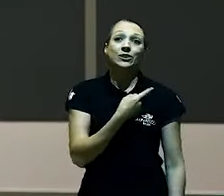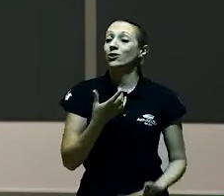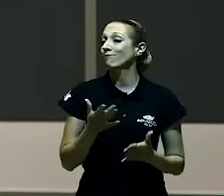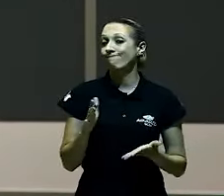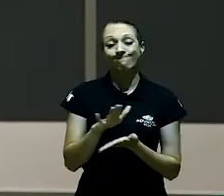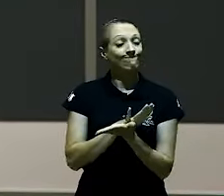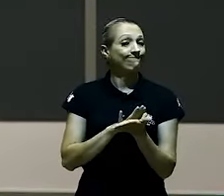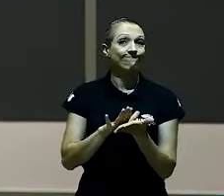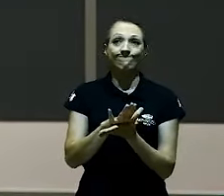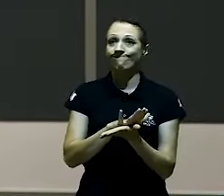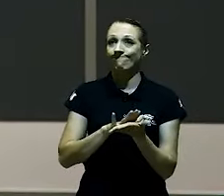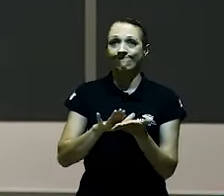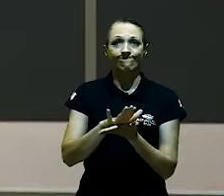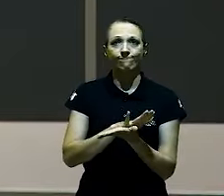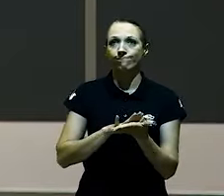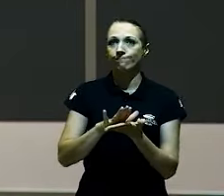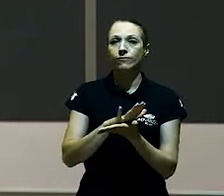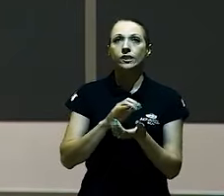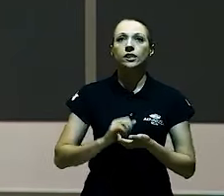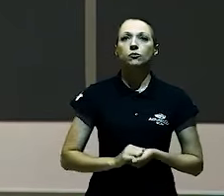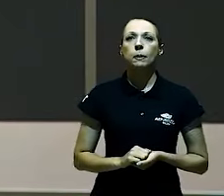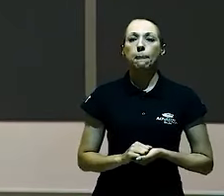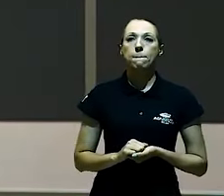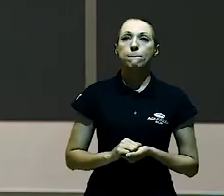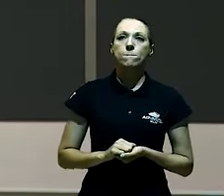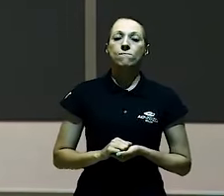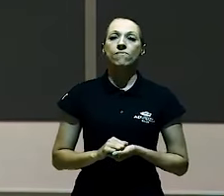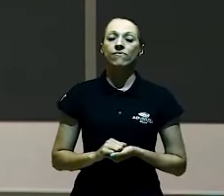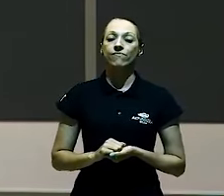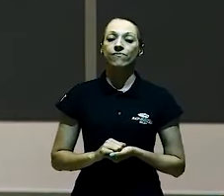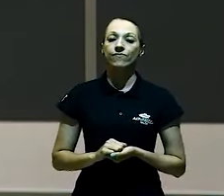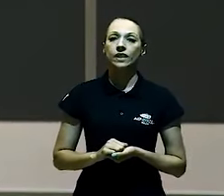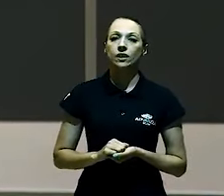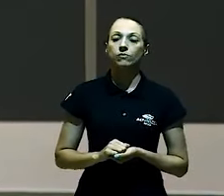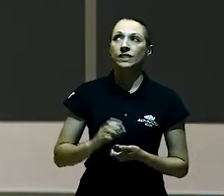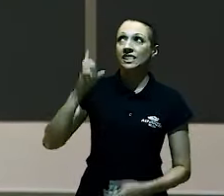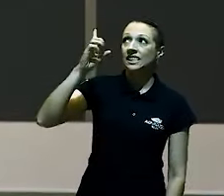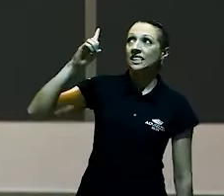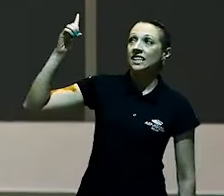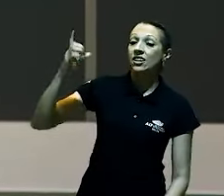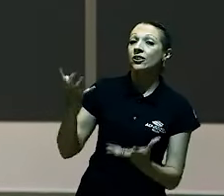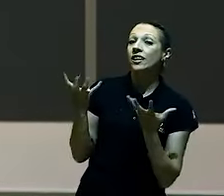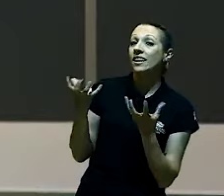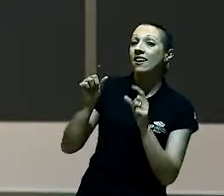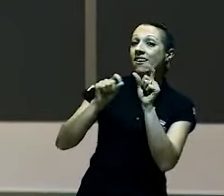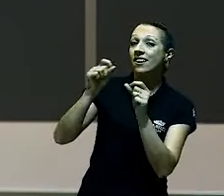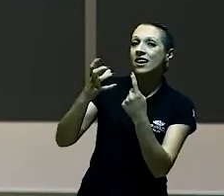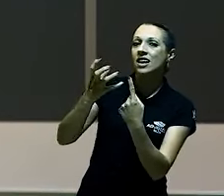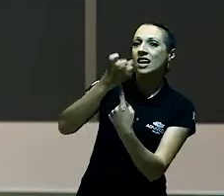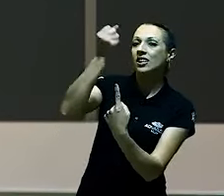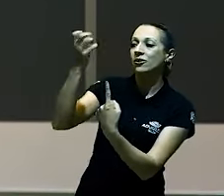coisa e nós não queremos aquilo que Deus quer, inevitavelmente nós estamos em conflito com Deus. E eu acredito que nenhum de